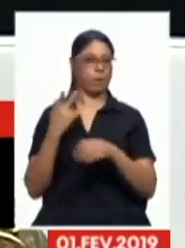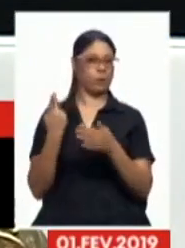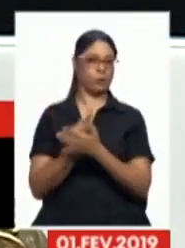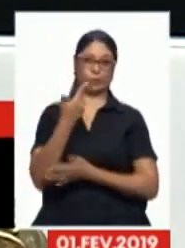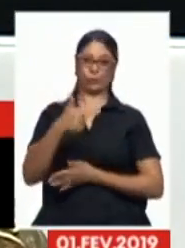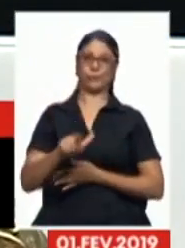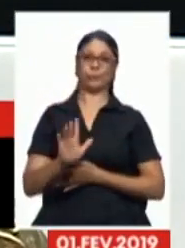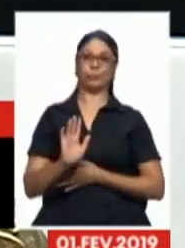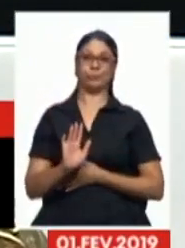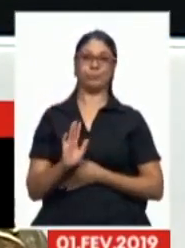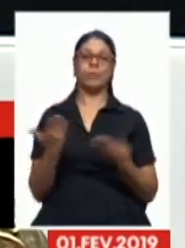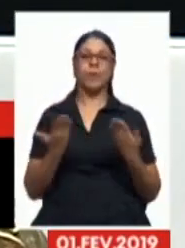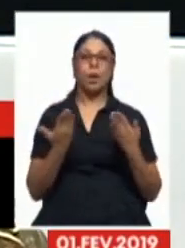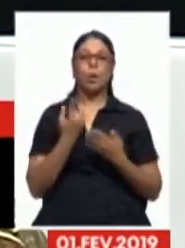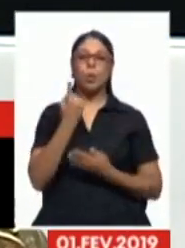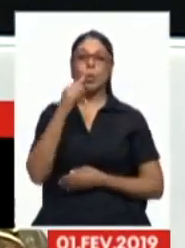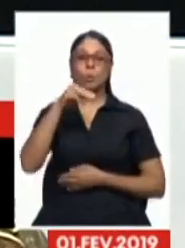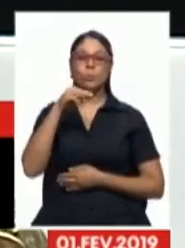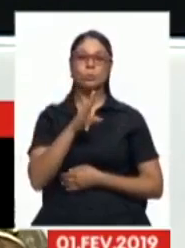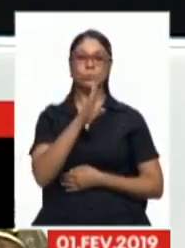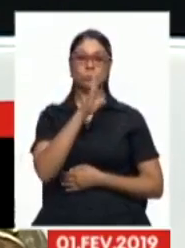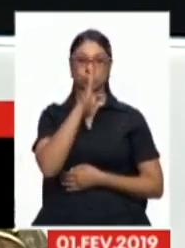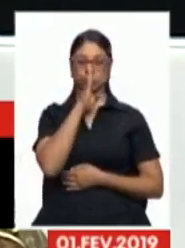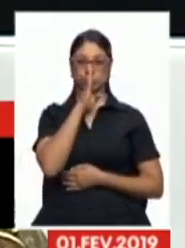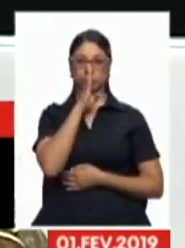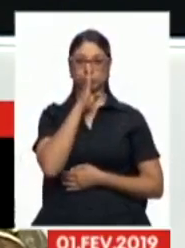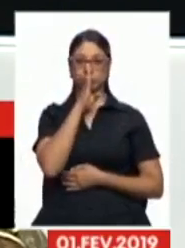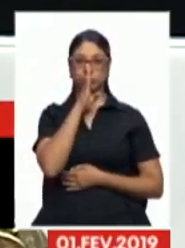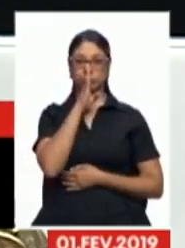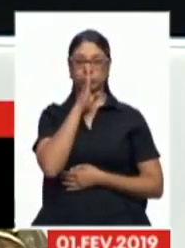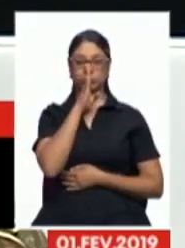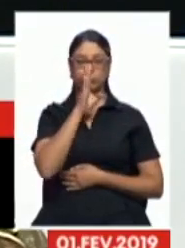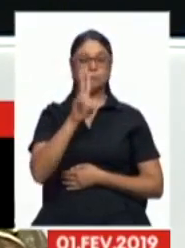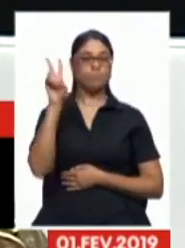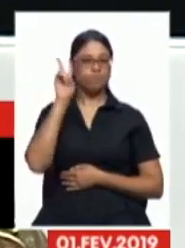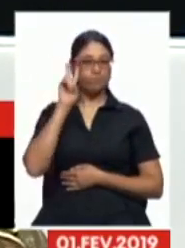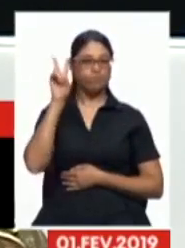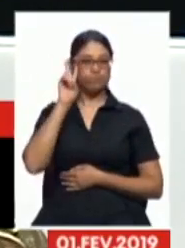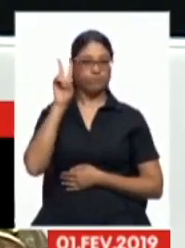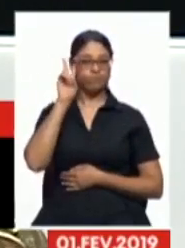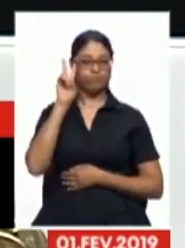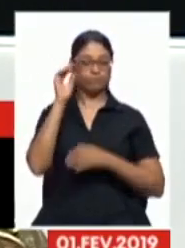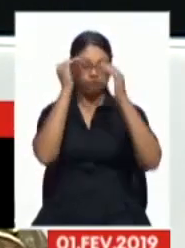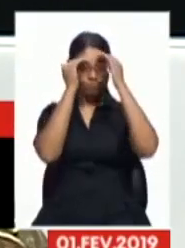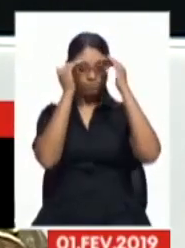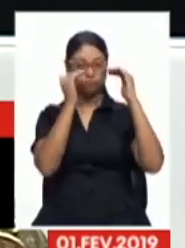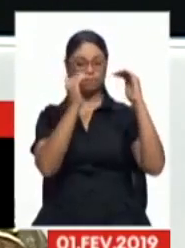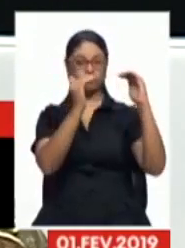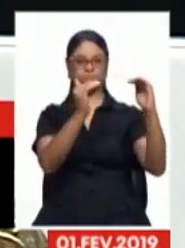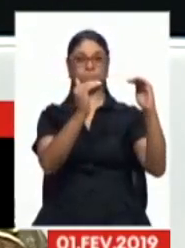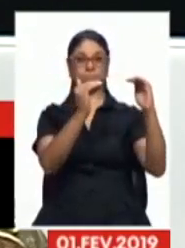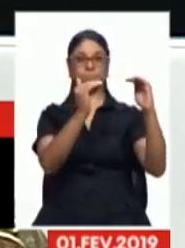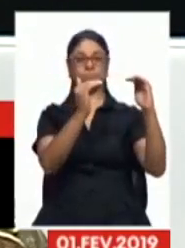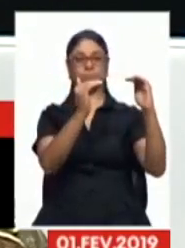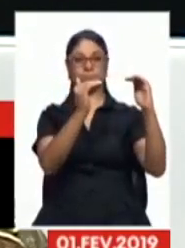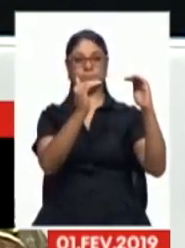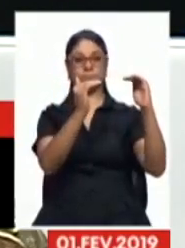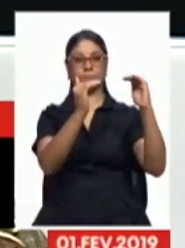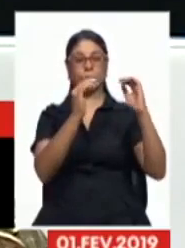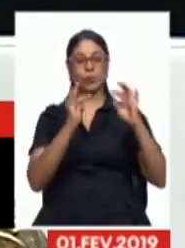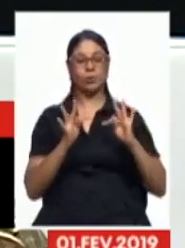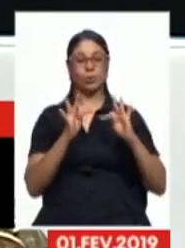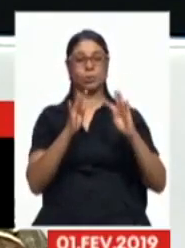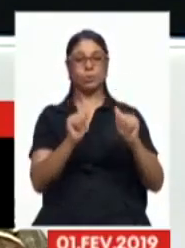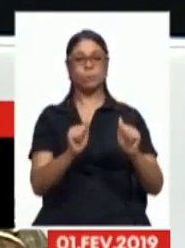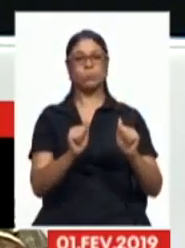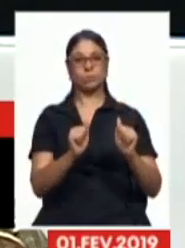Faremos um minuto de silêncio em homenagem, reverência e respeito a todas